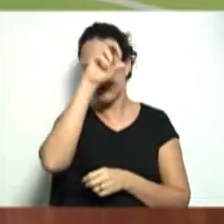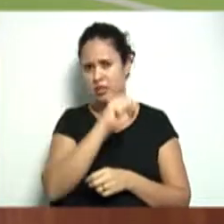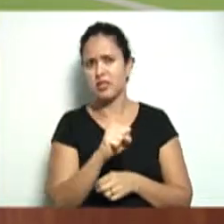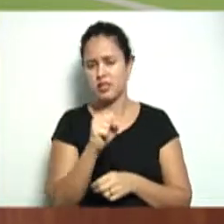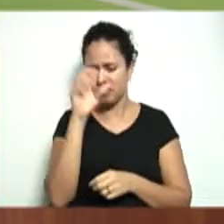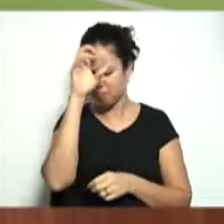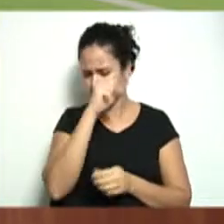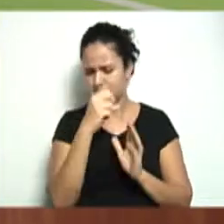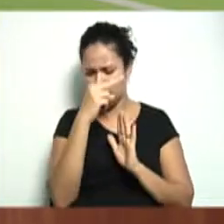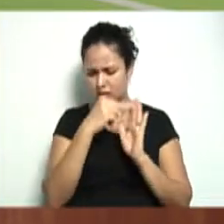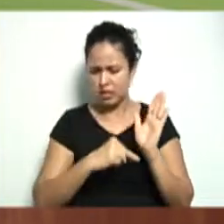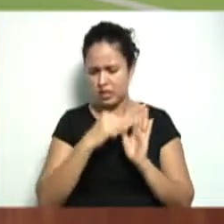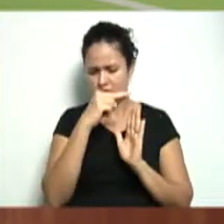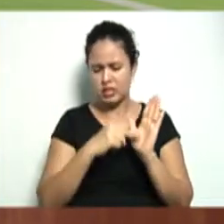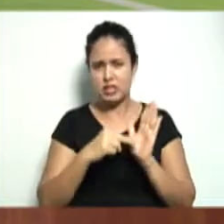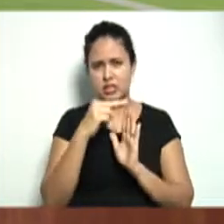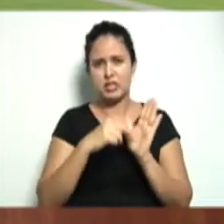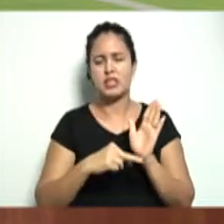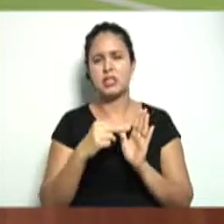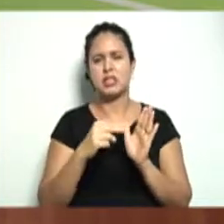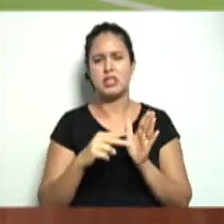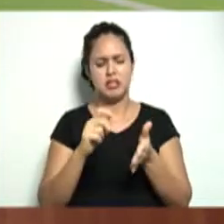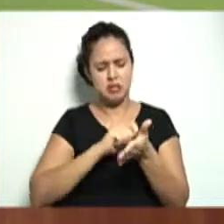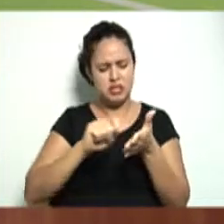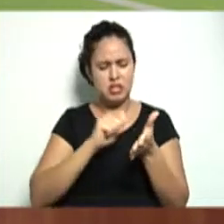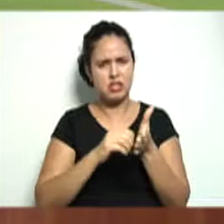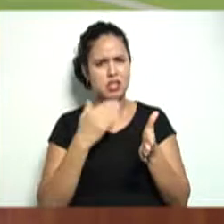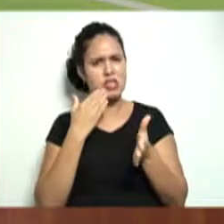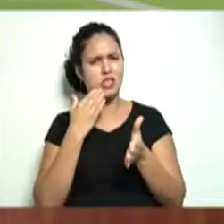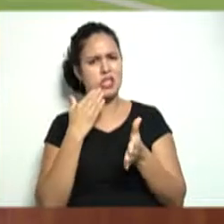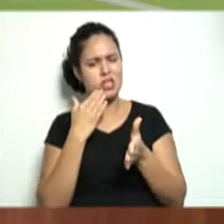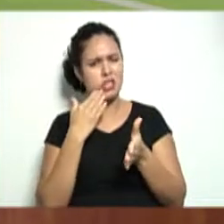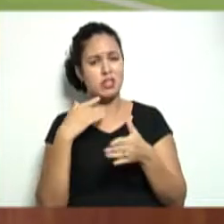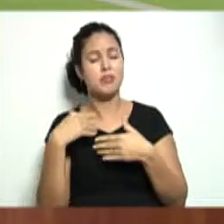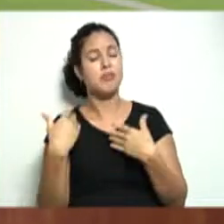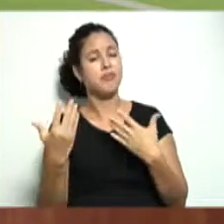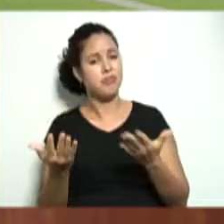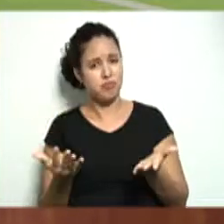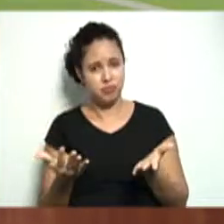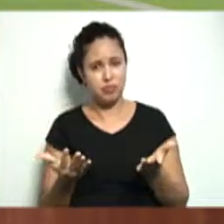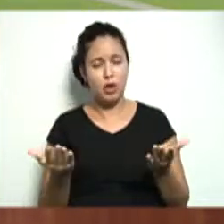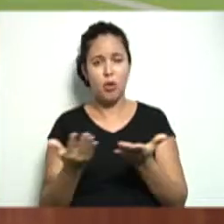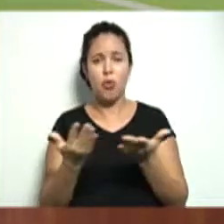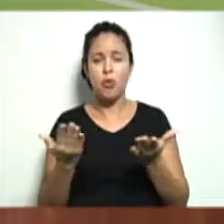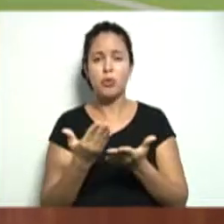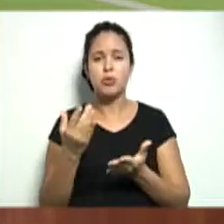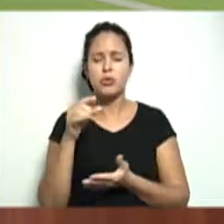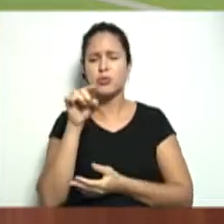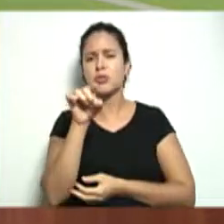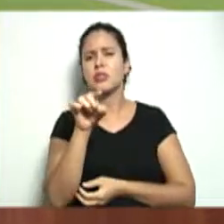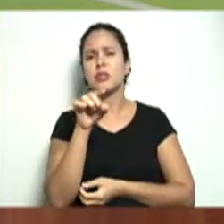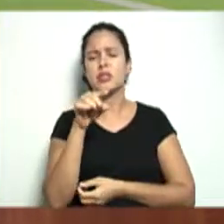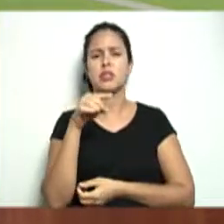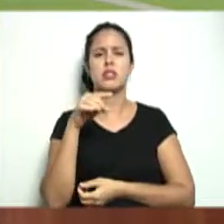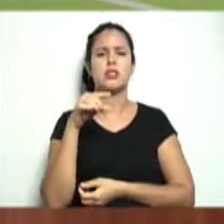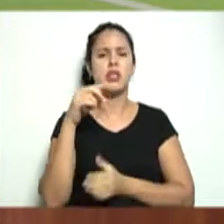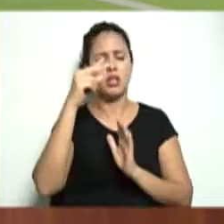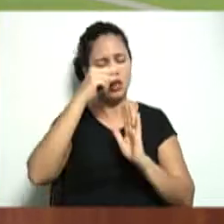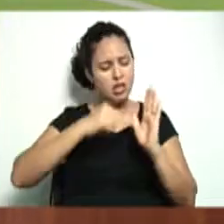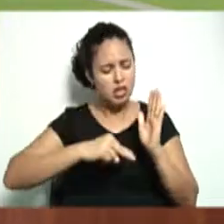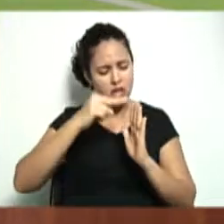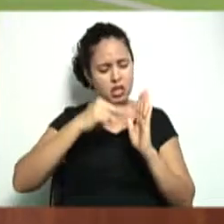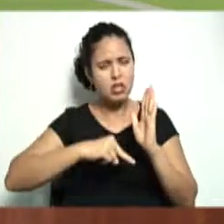B, escreve todo torto. E, olha, hoje em dia você